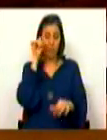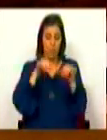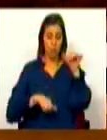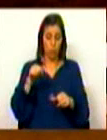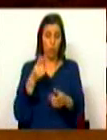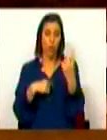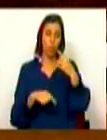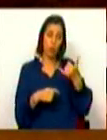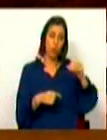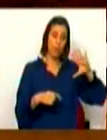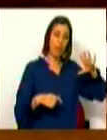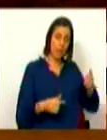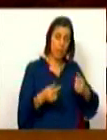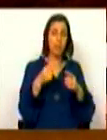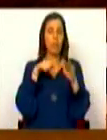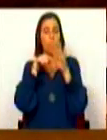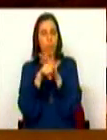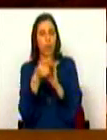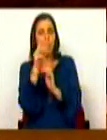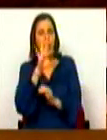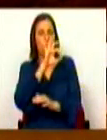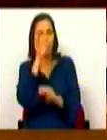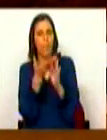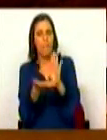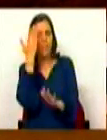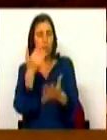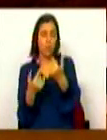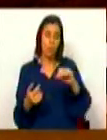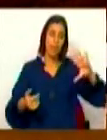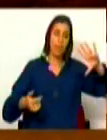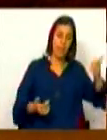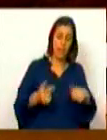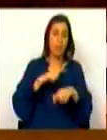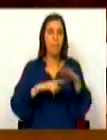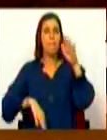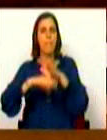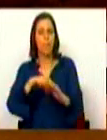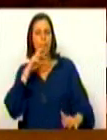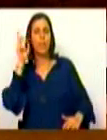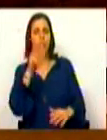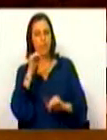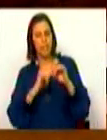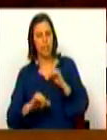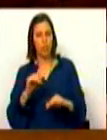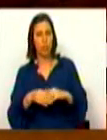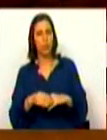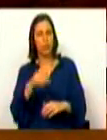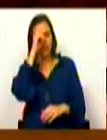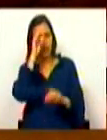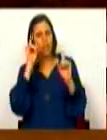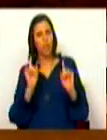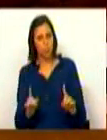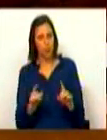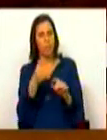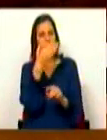do que em 2015, taxa de ambulatório de mais 8% do que em 2015, tempos máximos de resposta para cirurgia respeitados